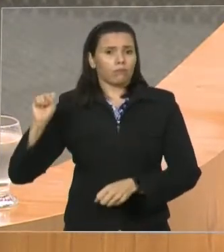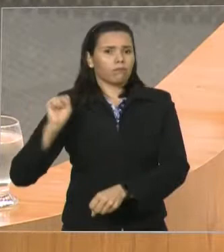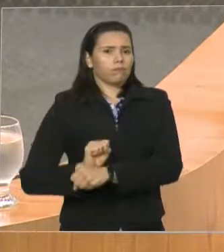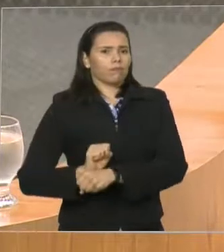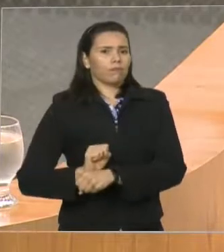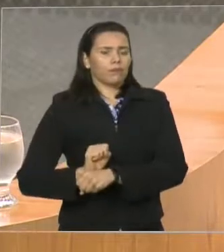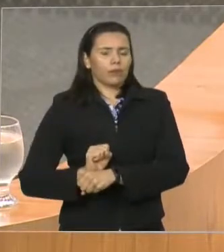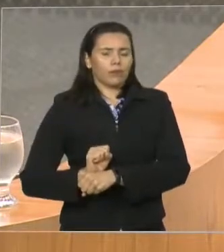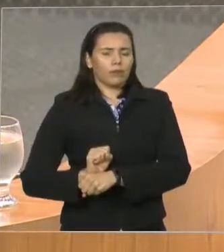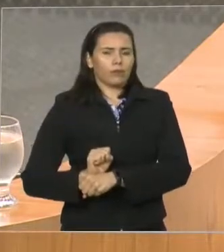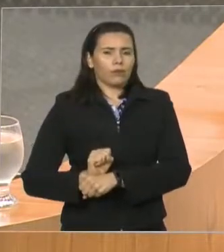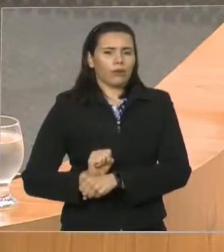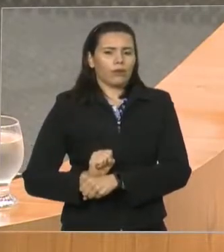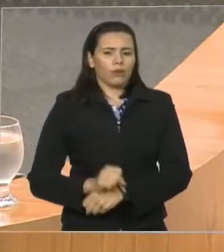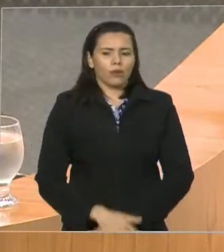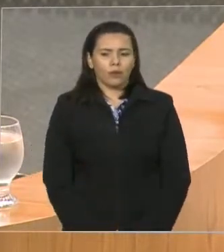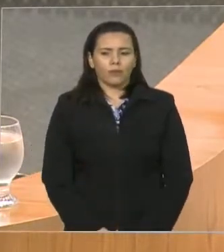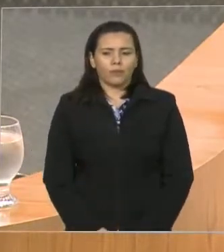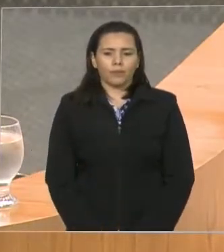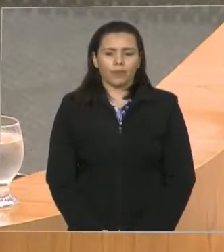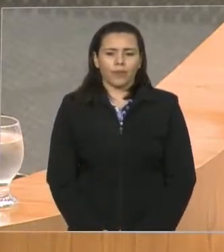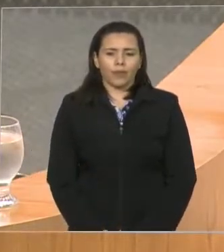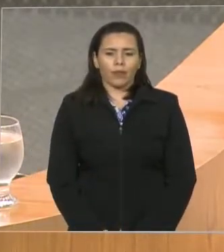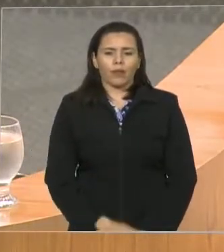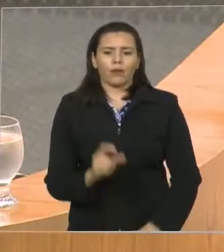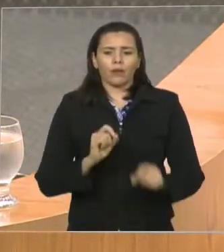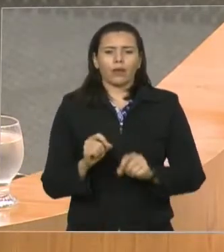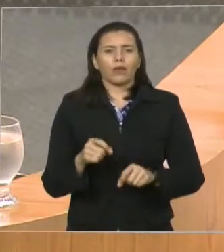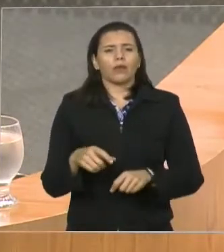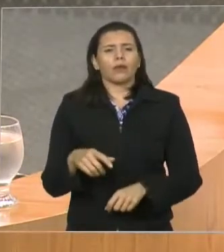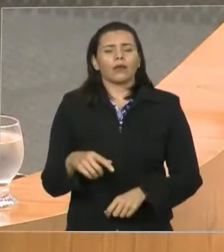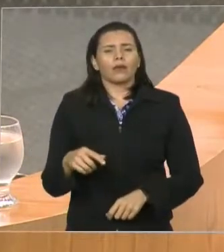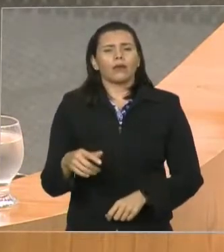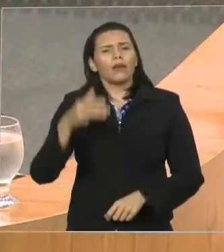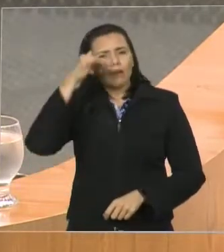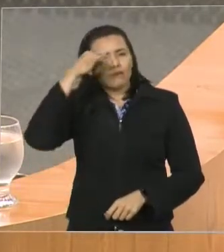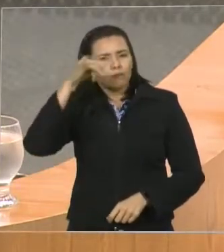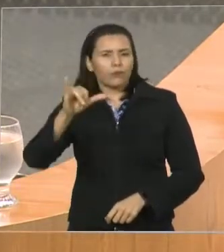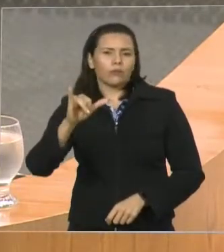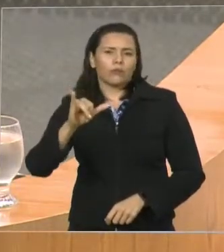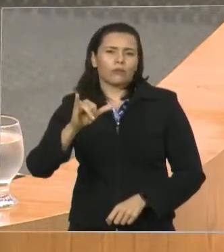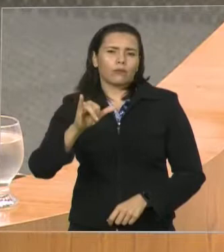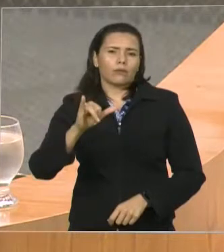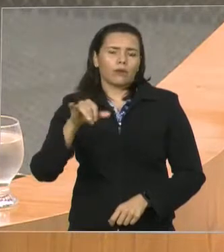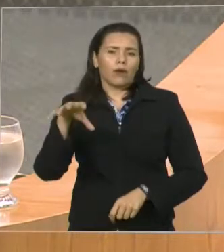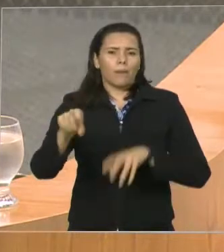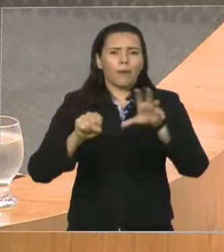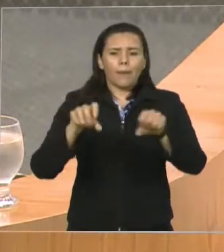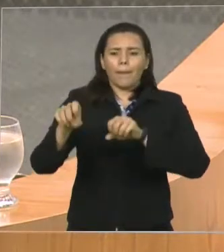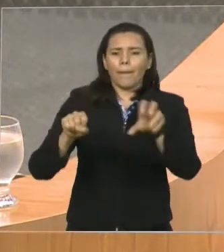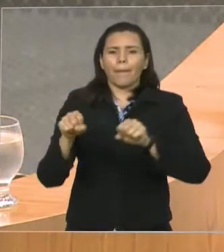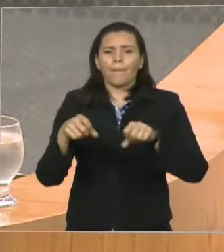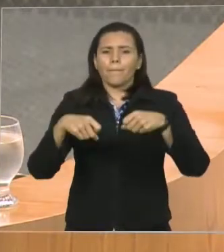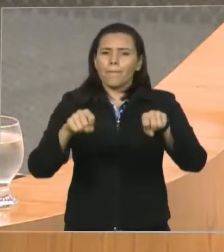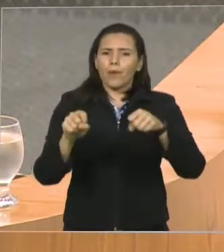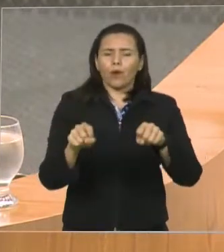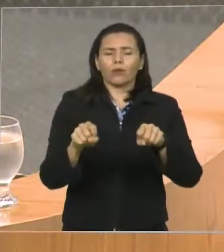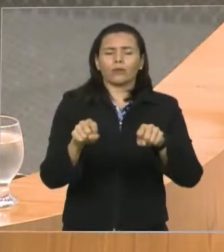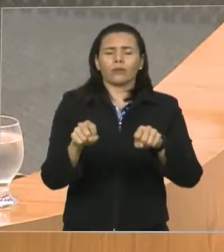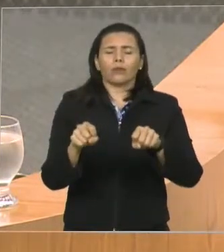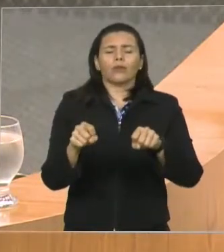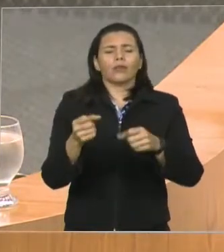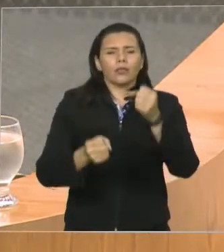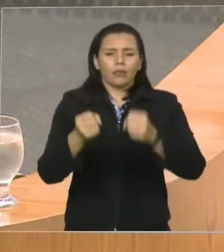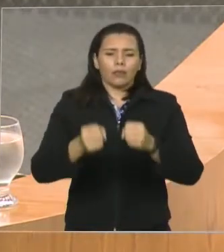mais apreensões de carros e motos e a corrupção no estado do Maranhão. Fizemos denúncia ao Ministério Público, à